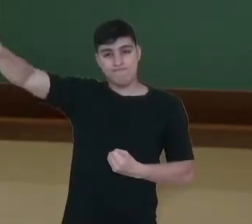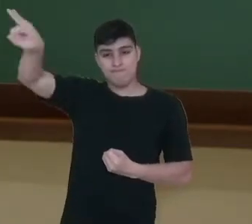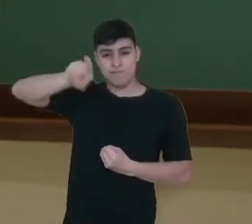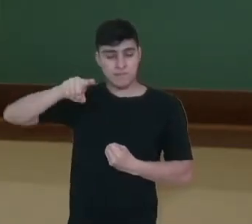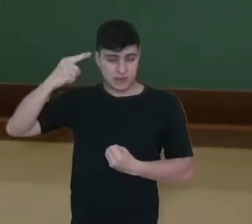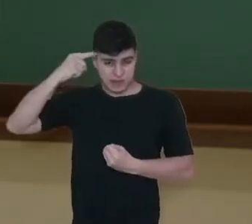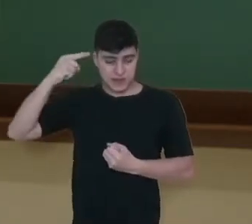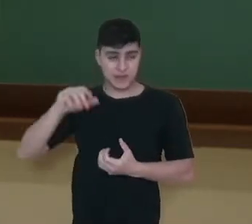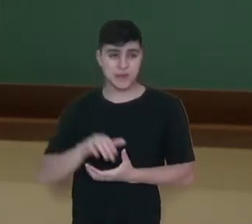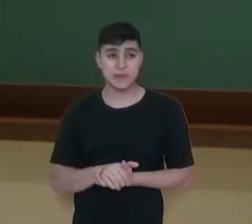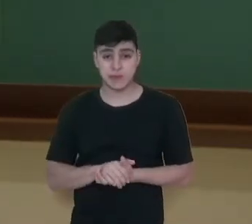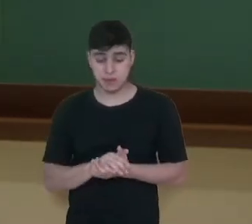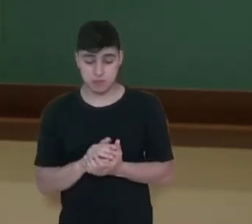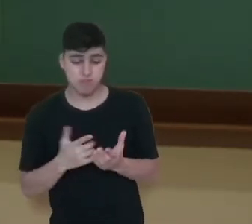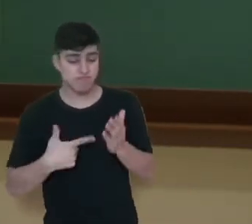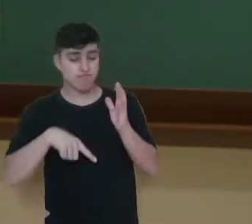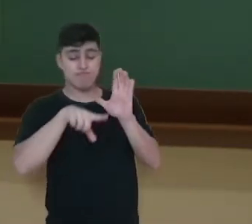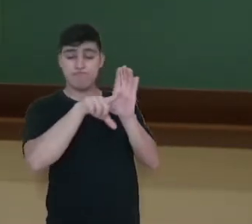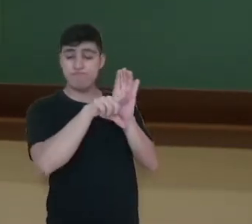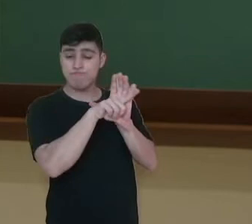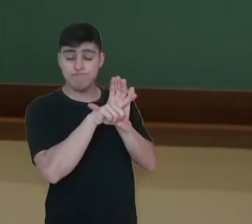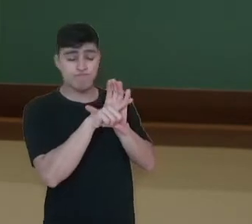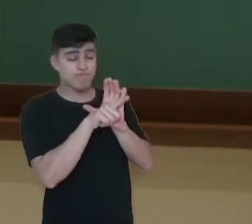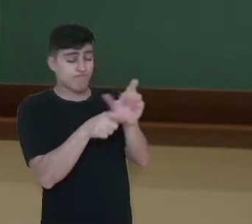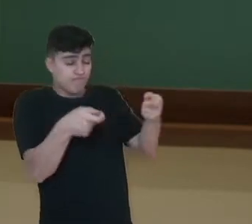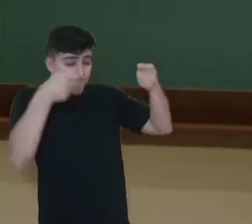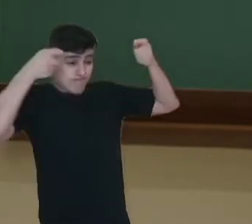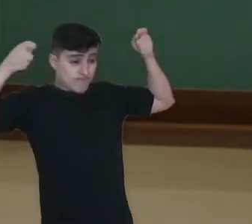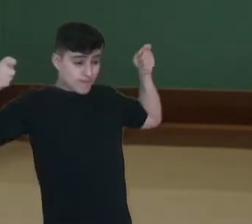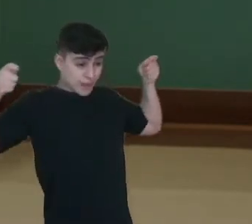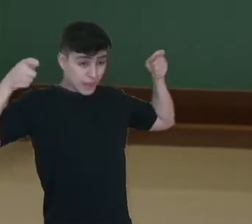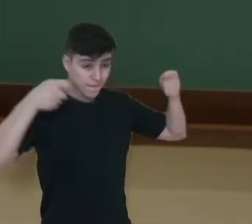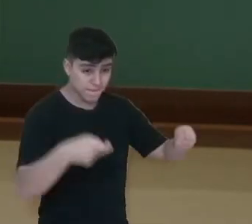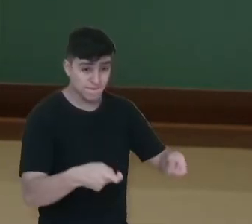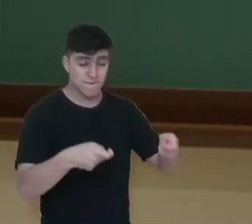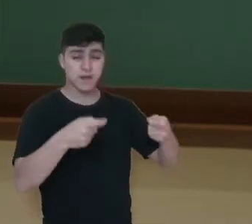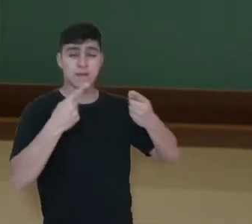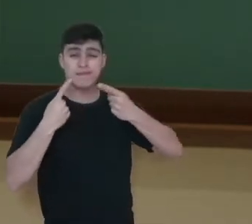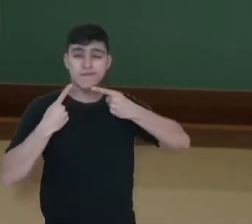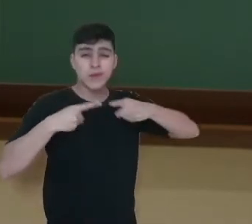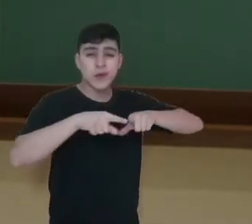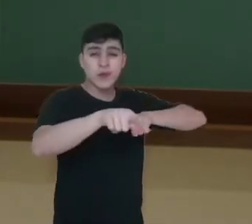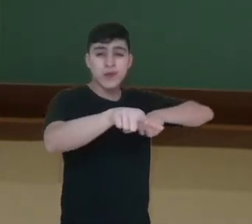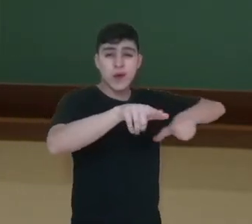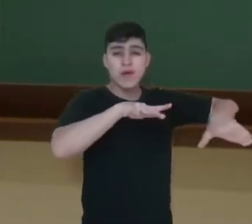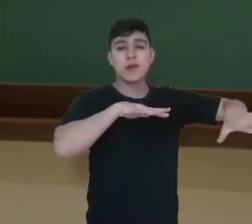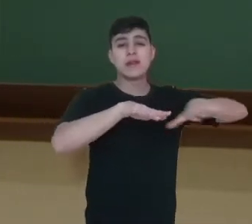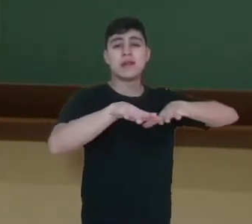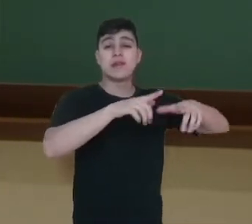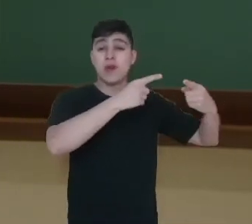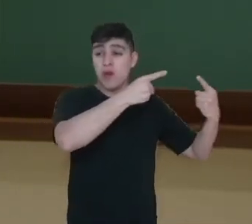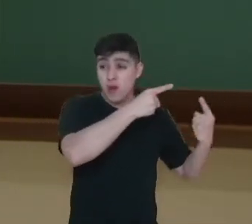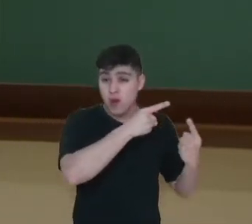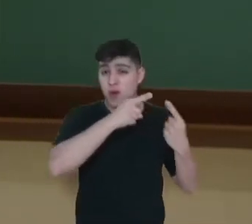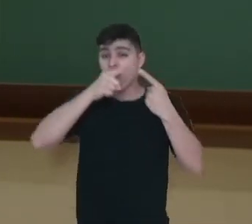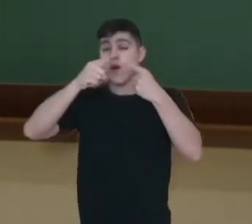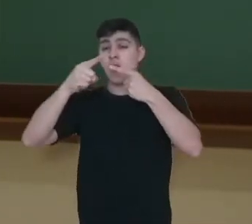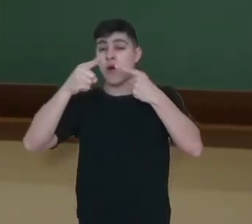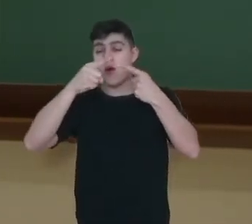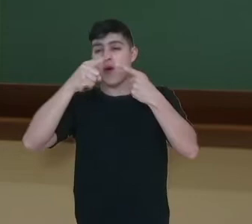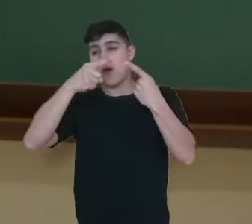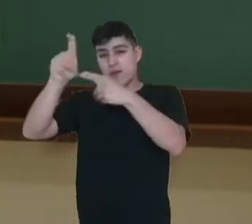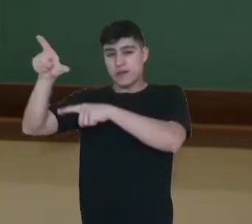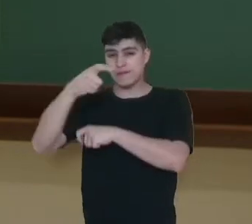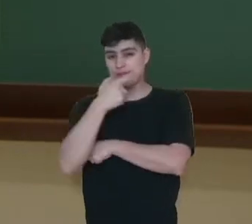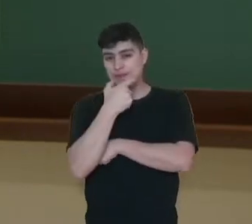Então, gente, as leis intoleráveis, elas estimularam um forte movimento contra os ingleses, que revoltados